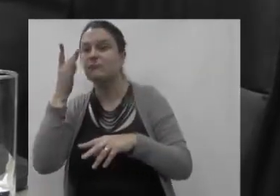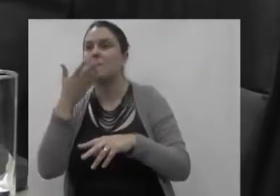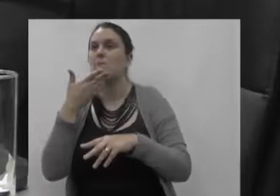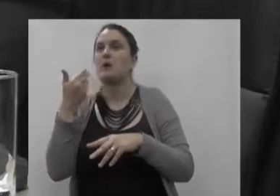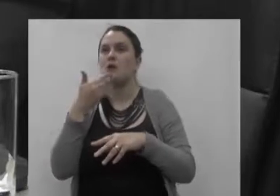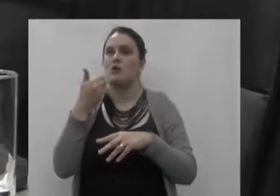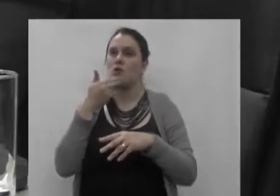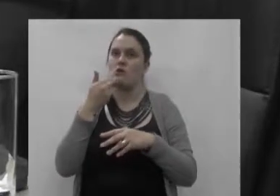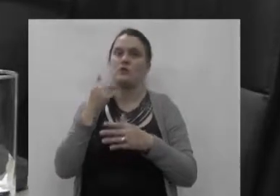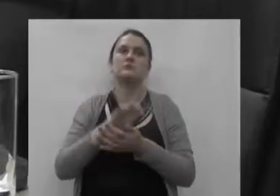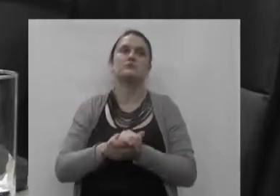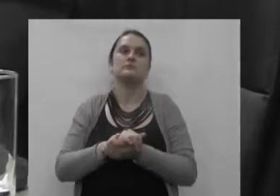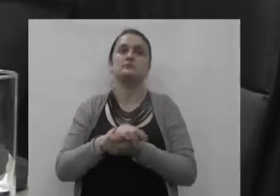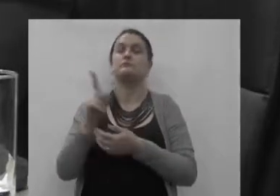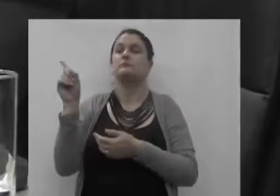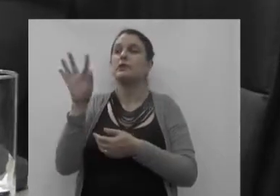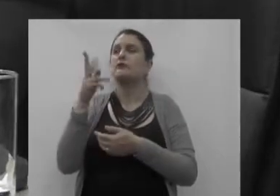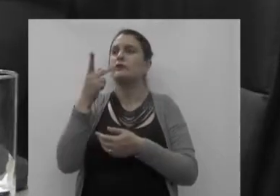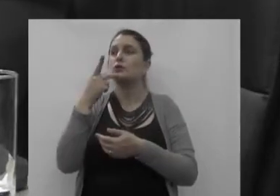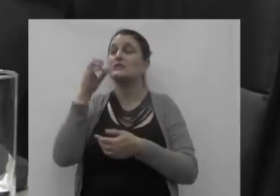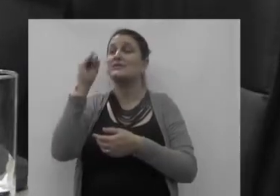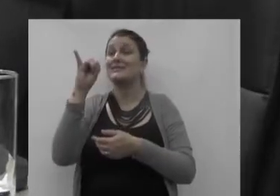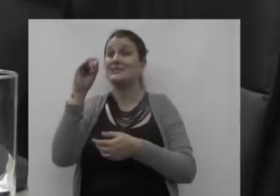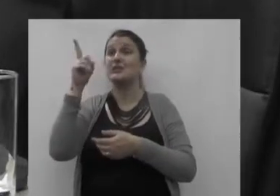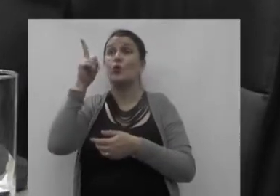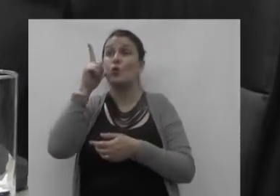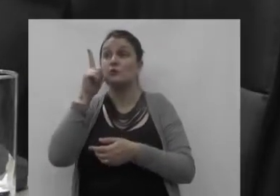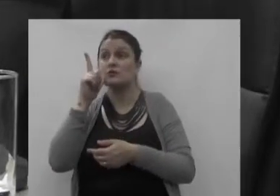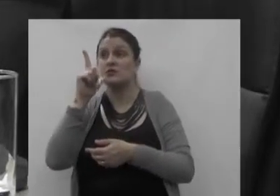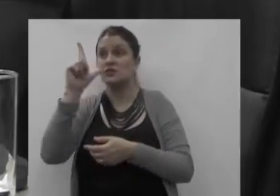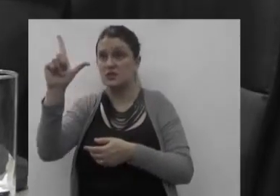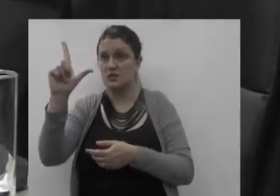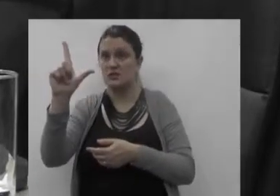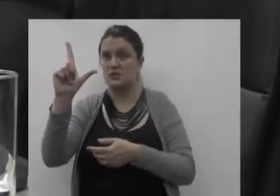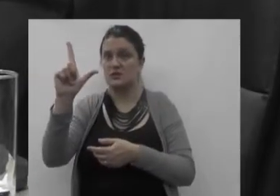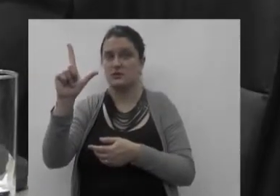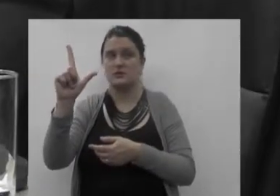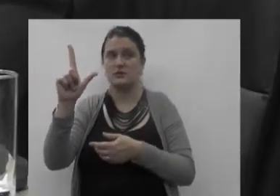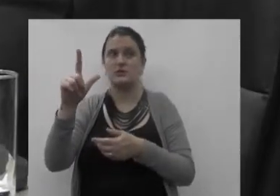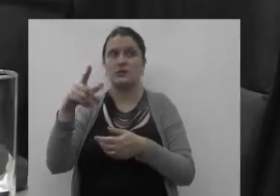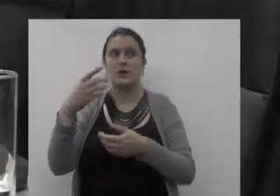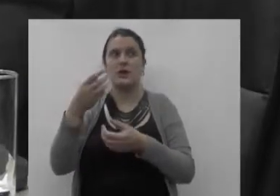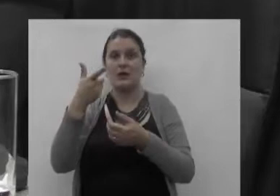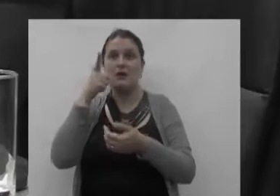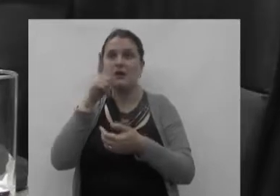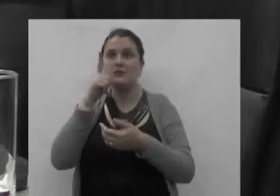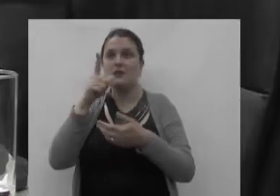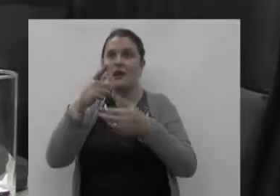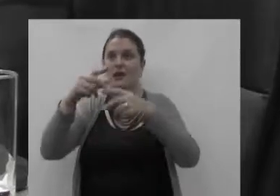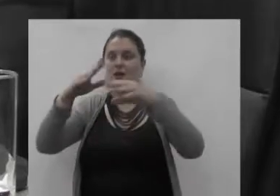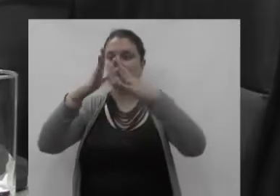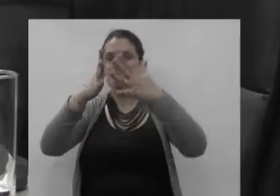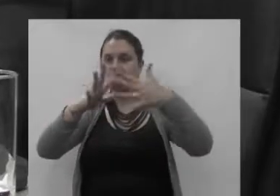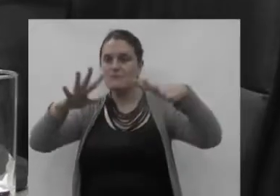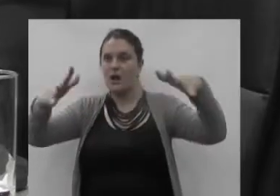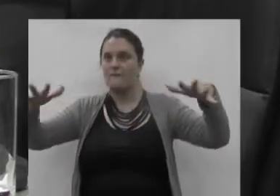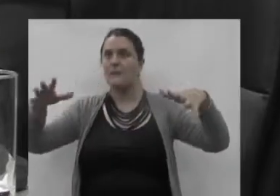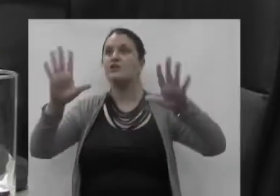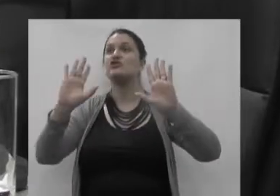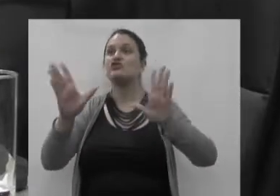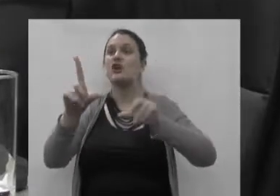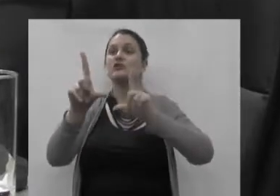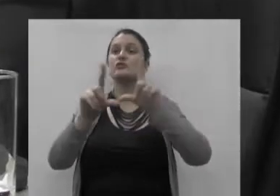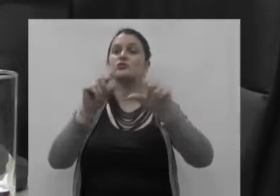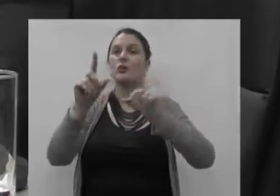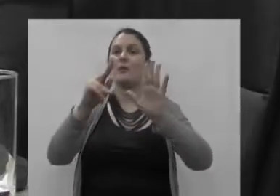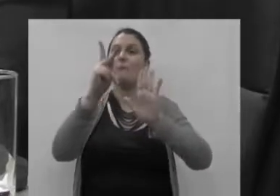assim por diante. Uma vez conseguido esse benefício, definir já no